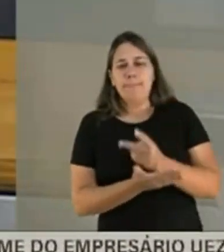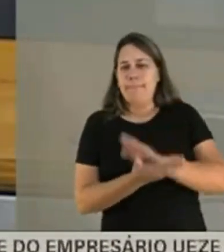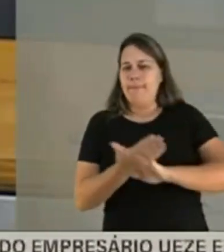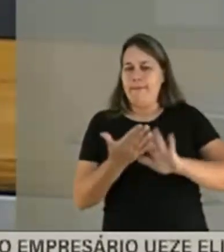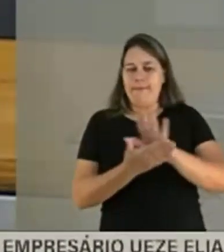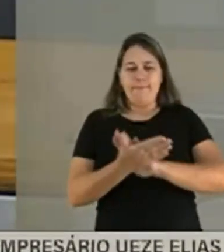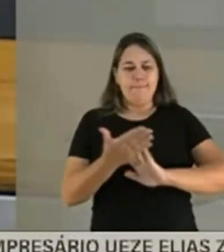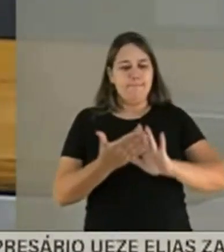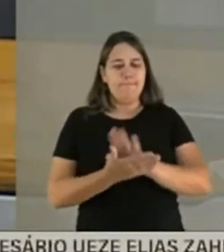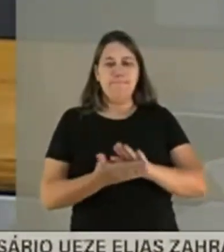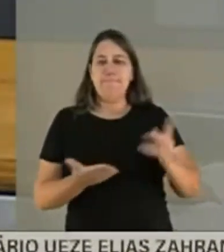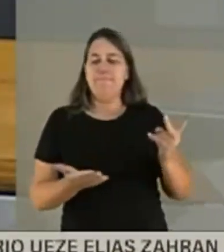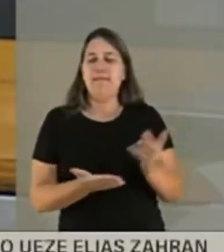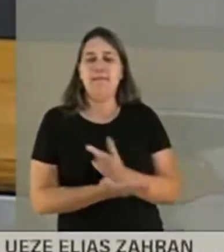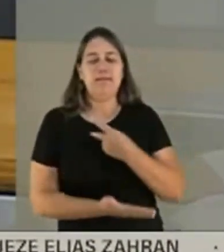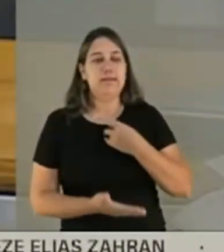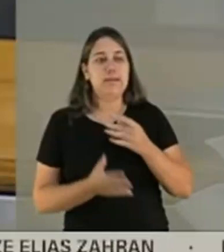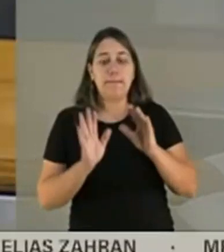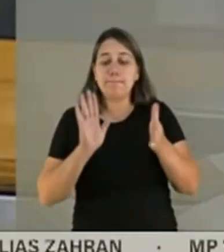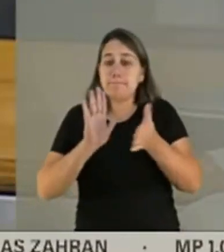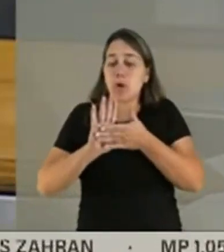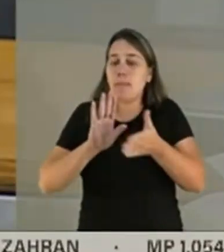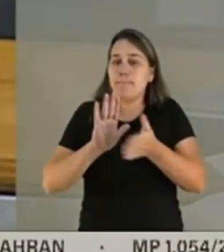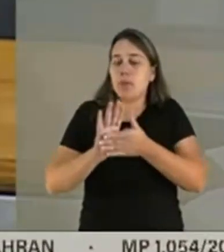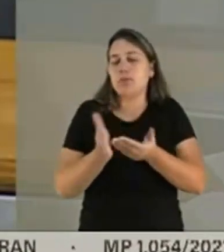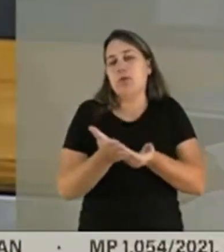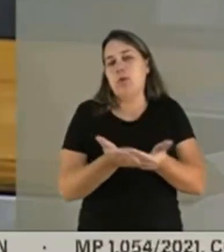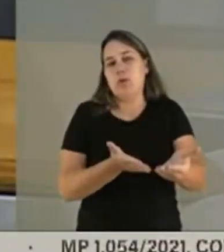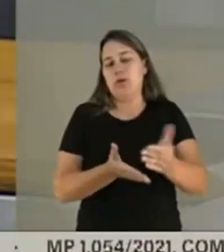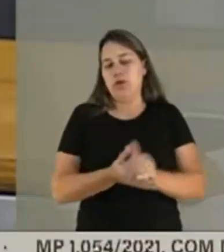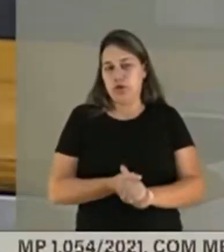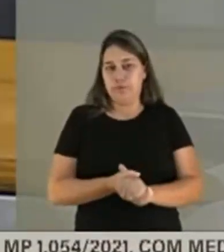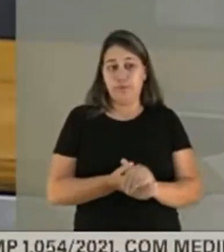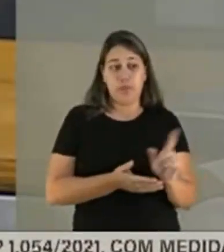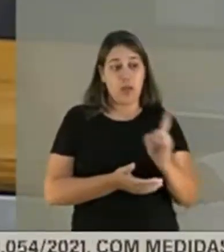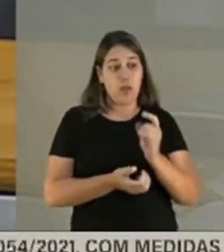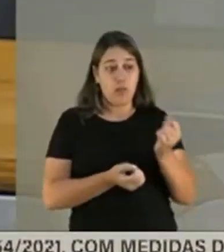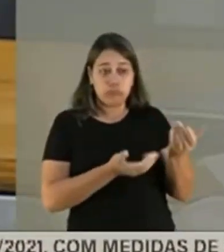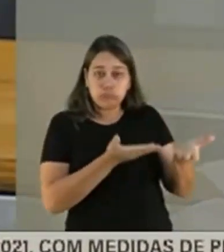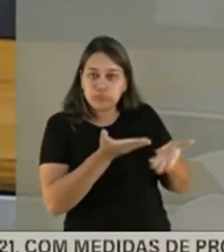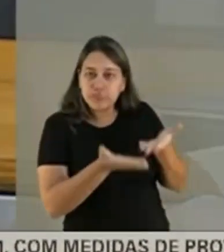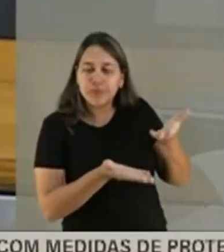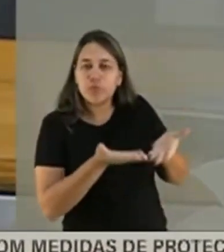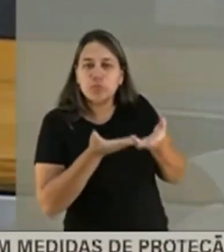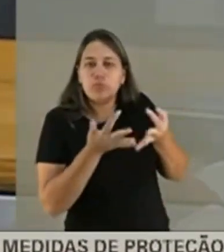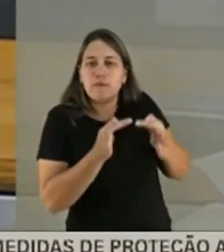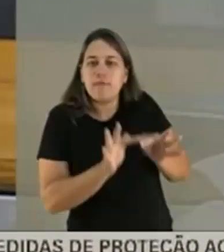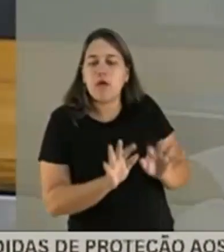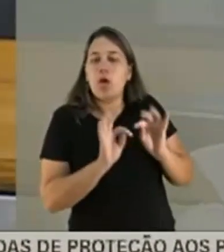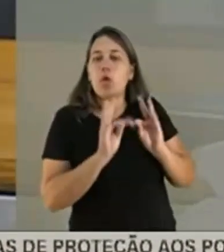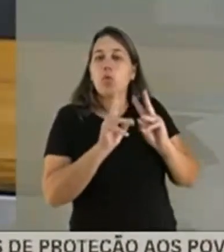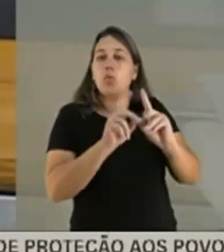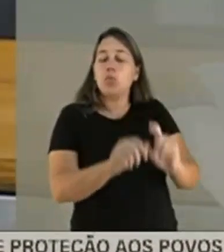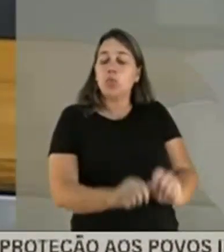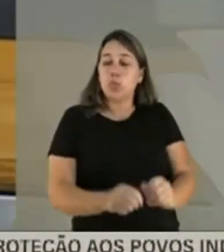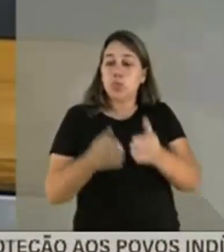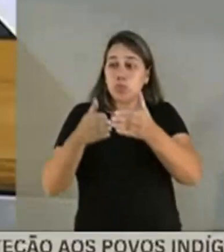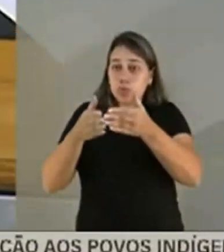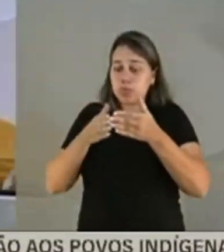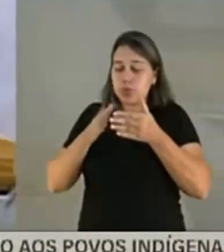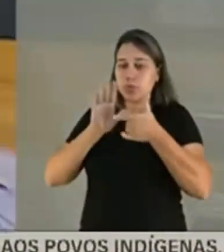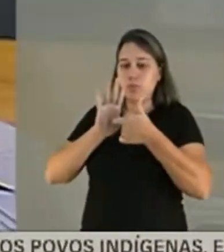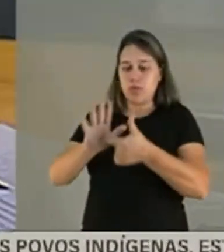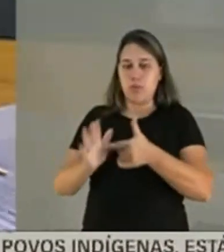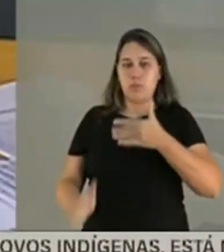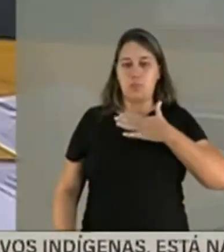fins propostos em sua origem, por não recepcionar sua completude os requerimentos apresentados